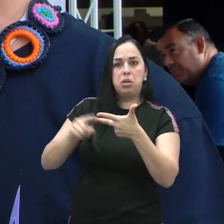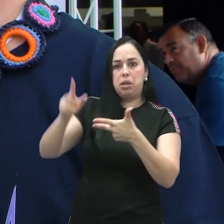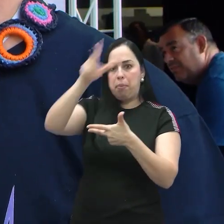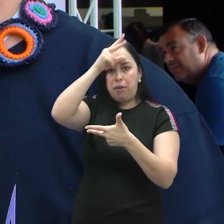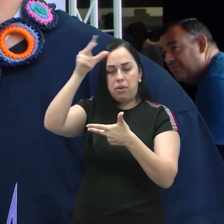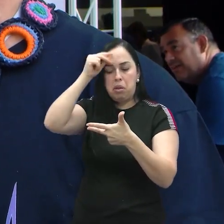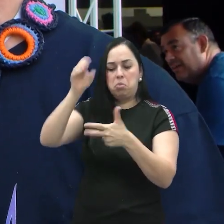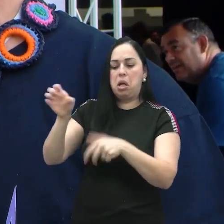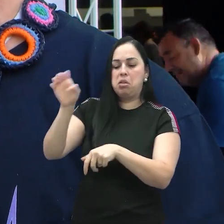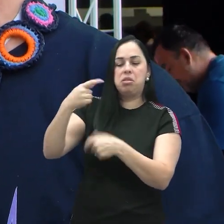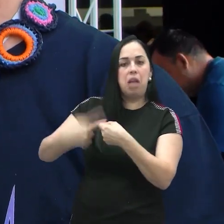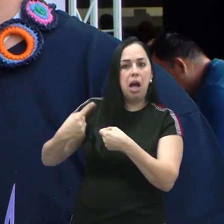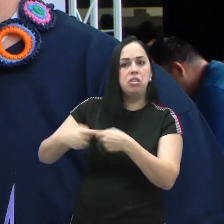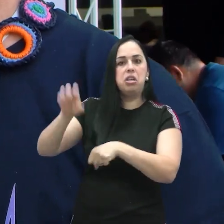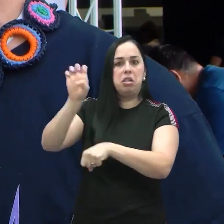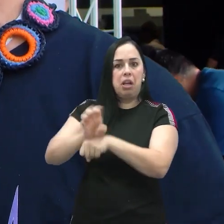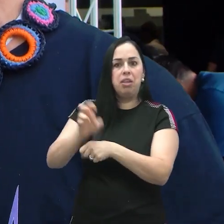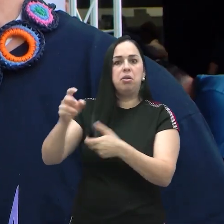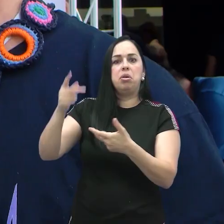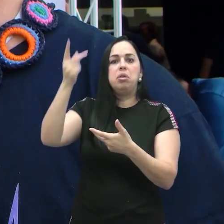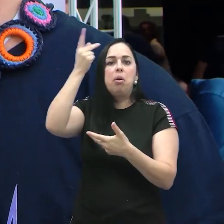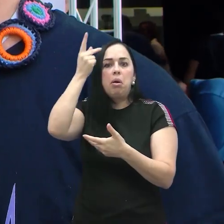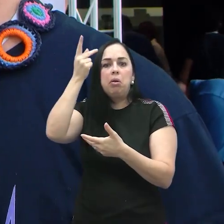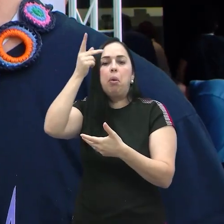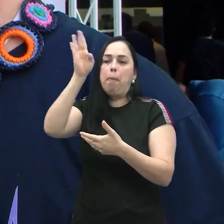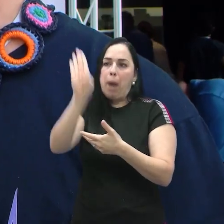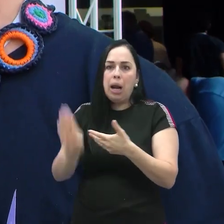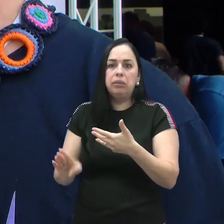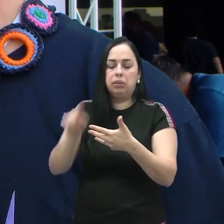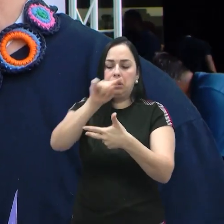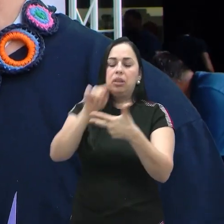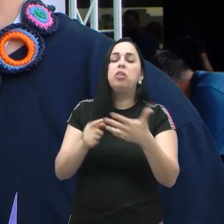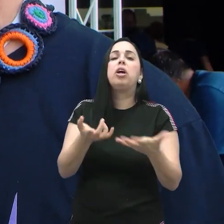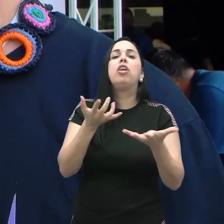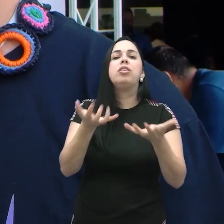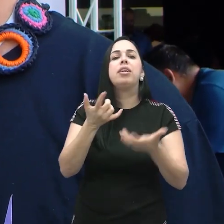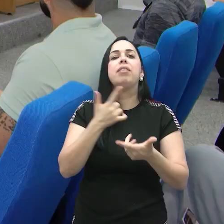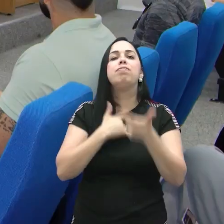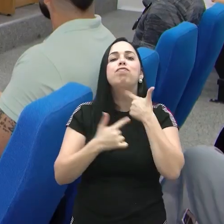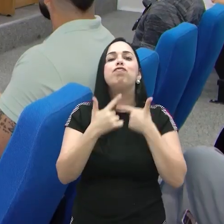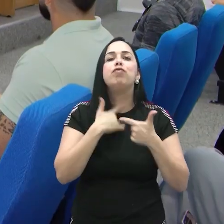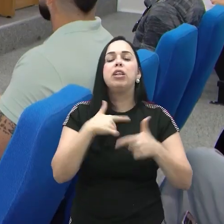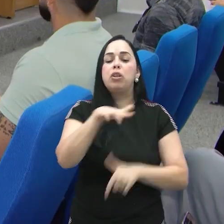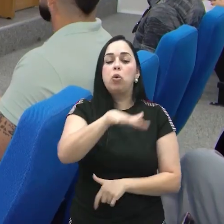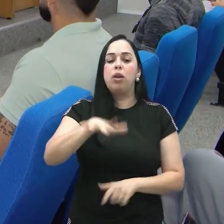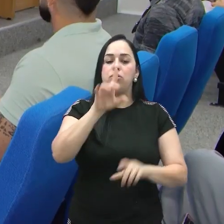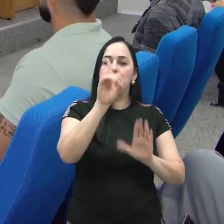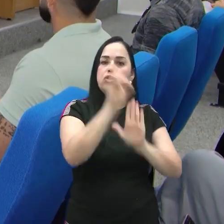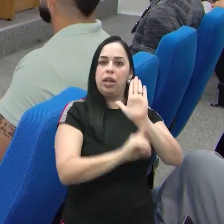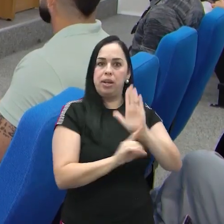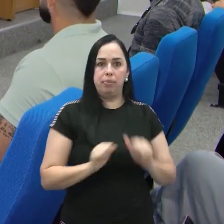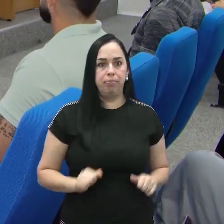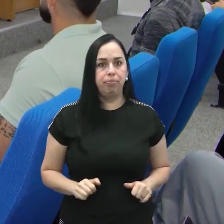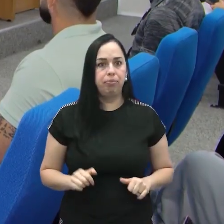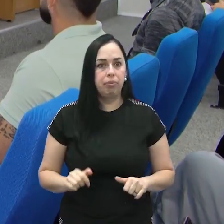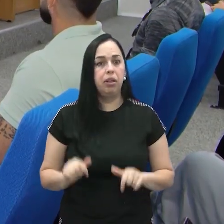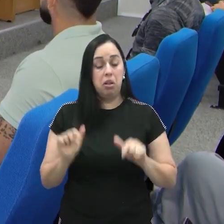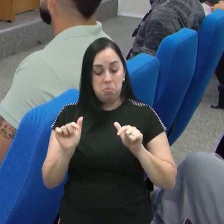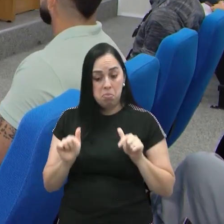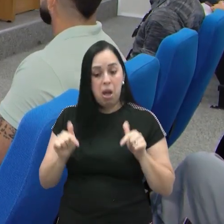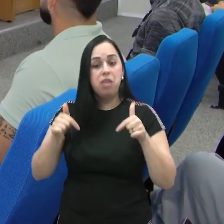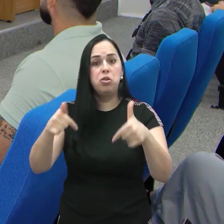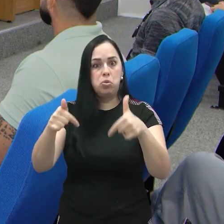cidade, do estado, do nacional, o que queremos para a população LGBT aqui em São José. Dentro do tema central